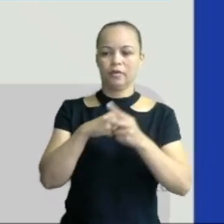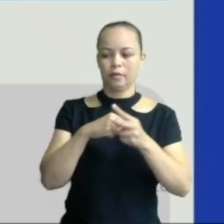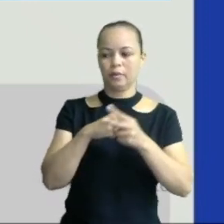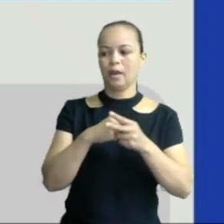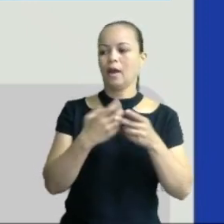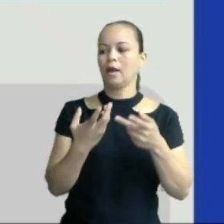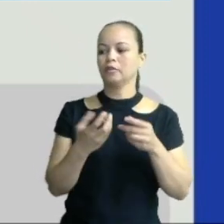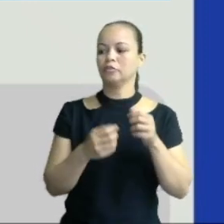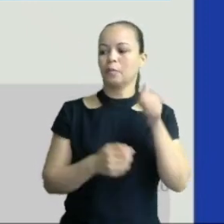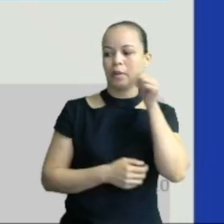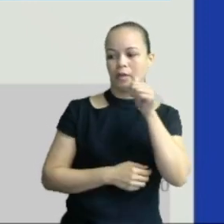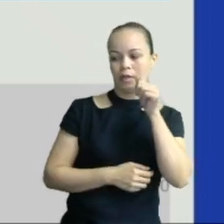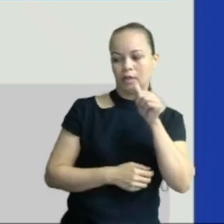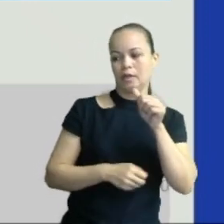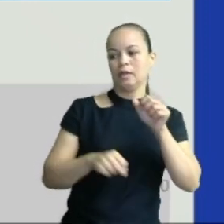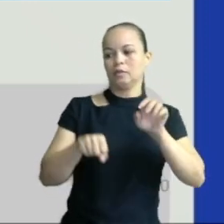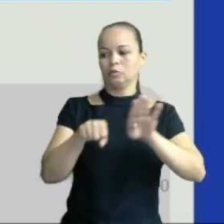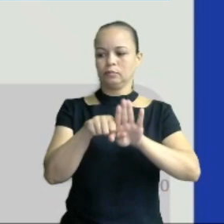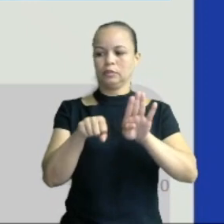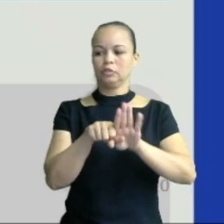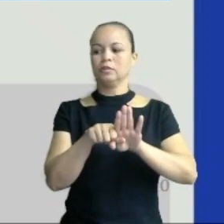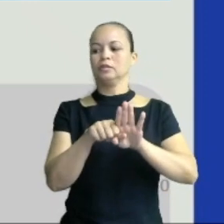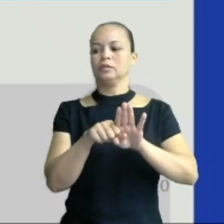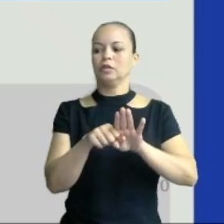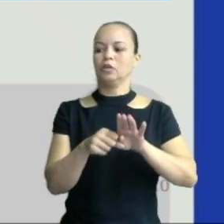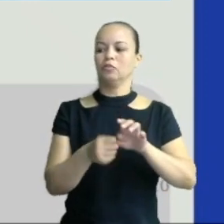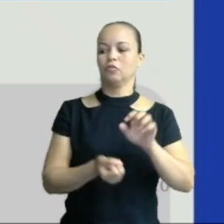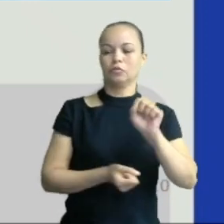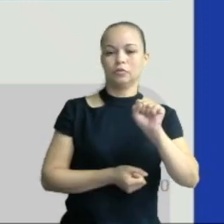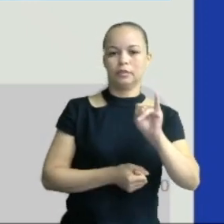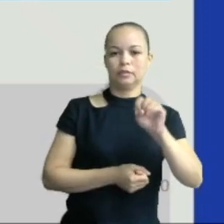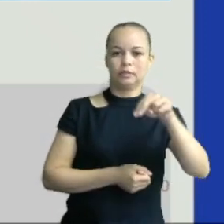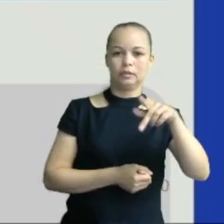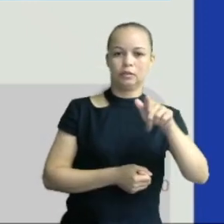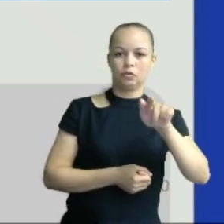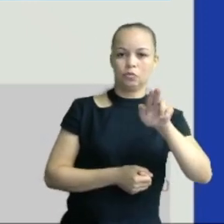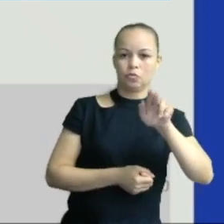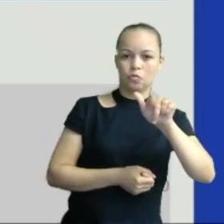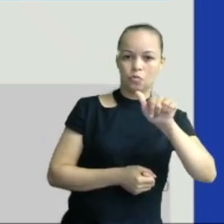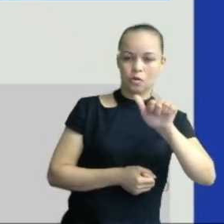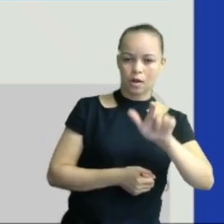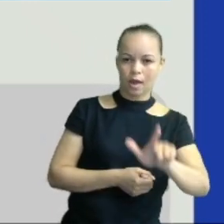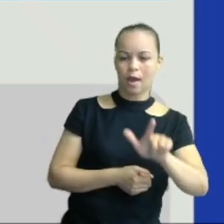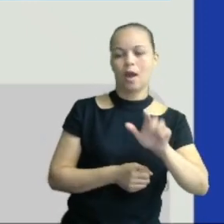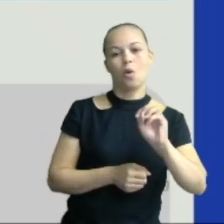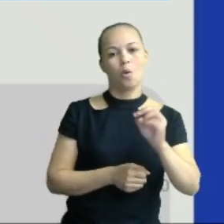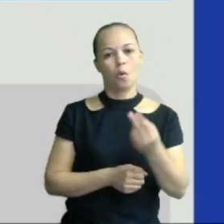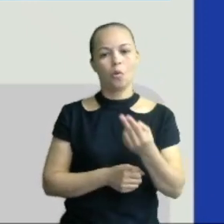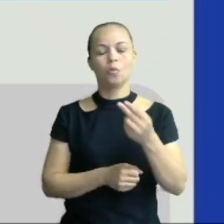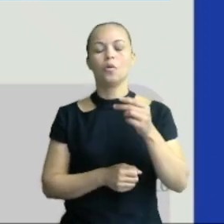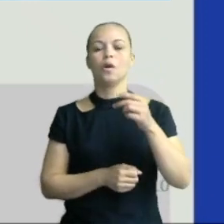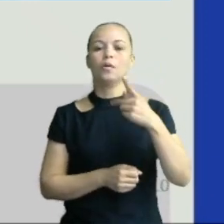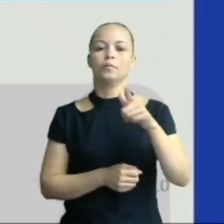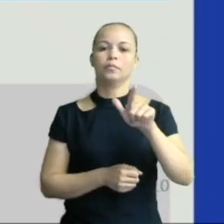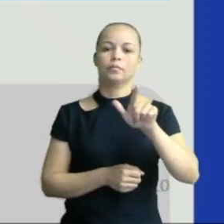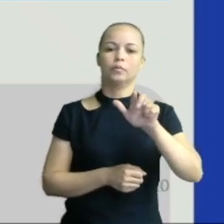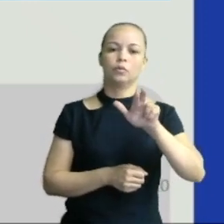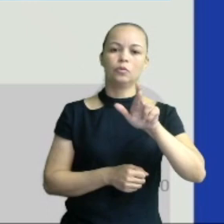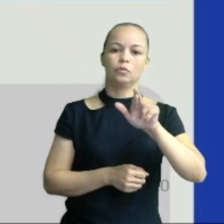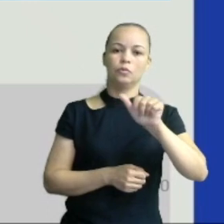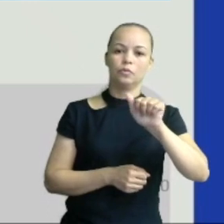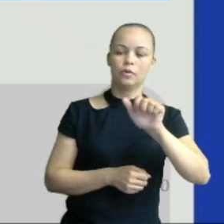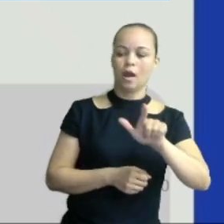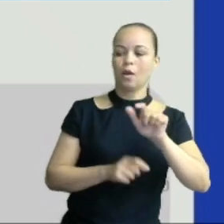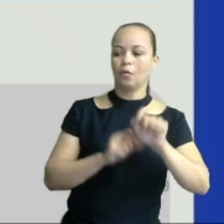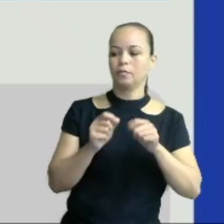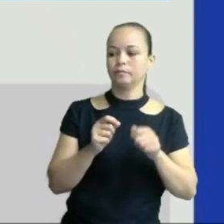ou plural, como à tarde, à vontade, às vezes, às